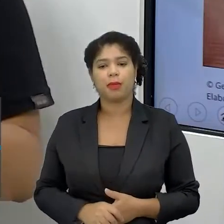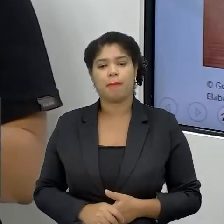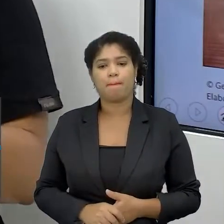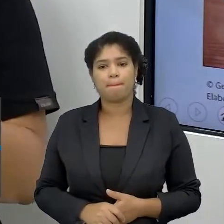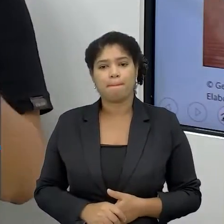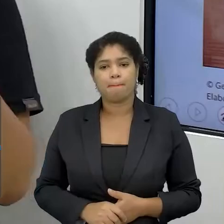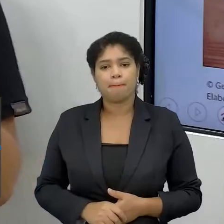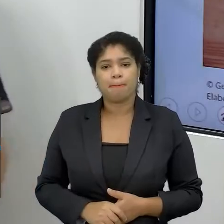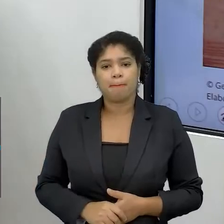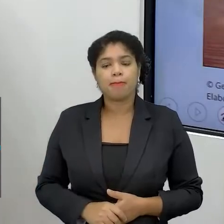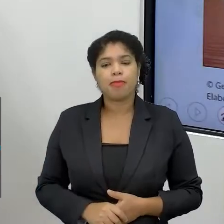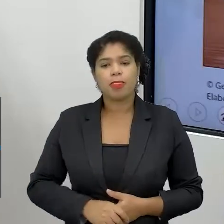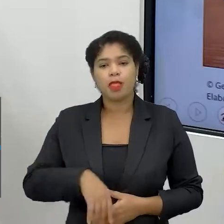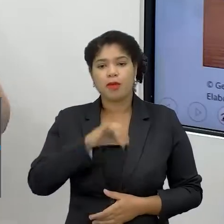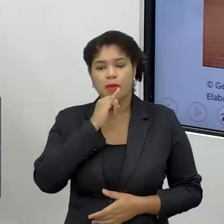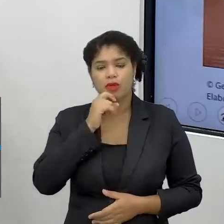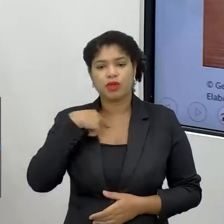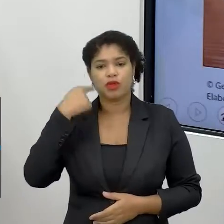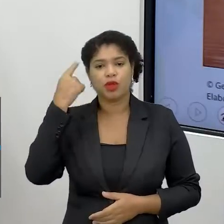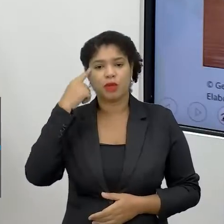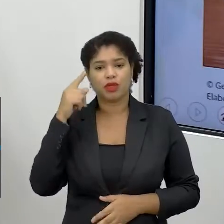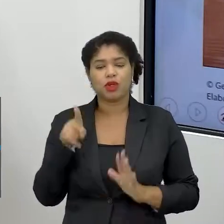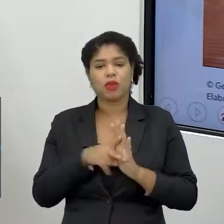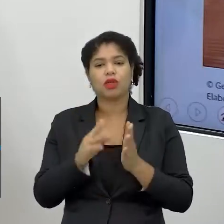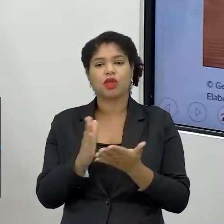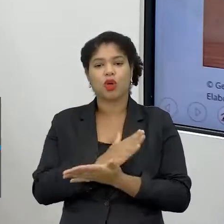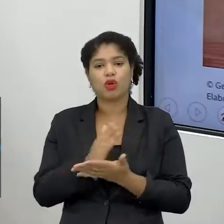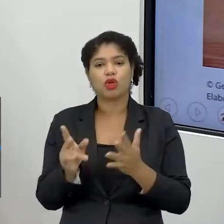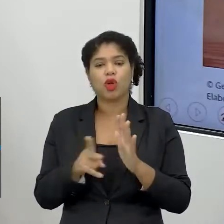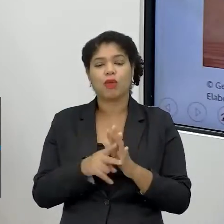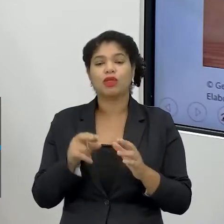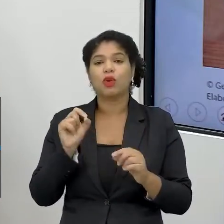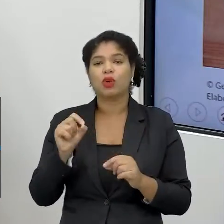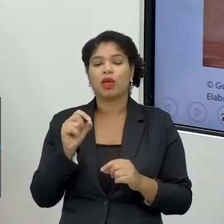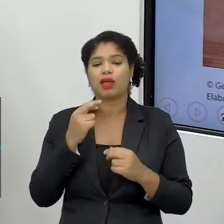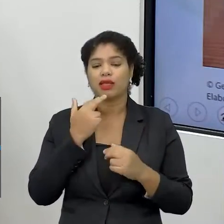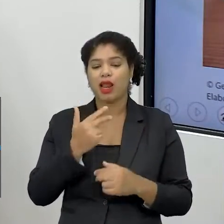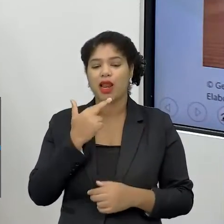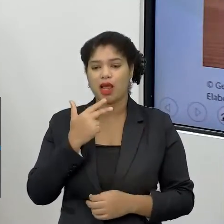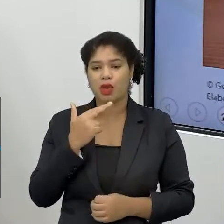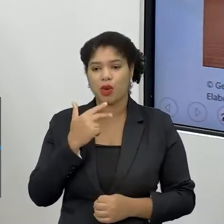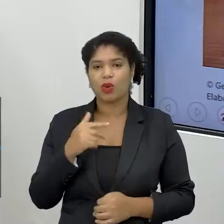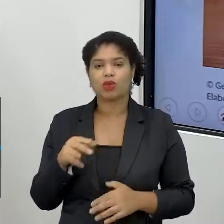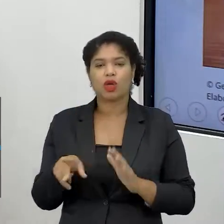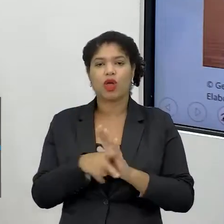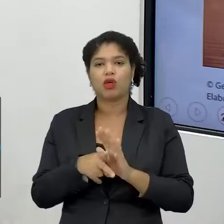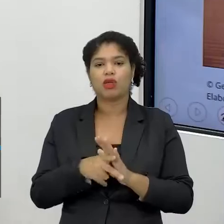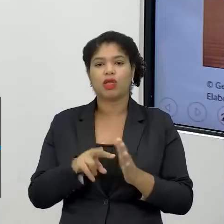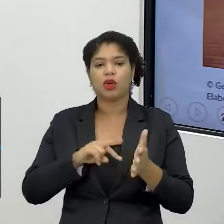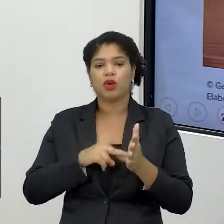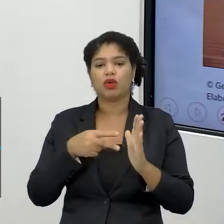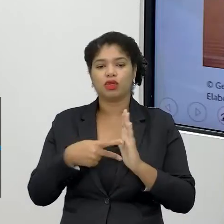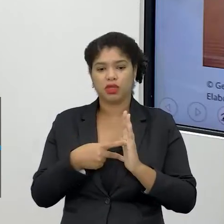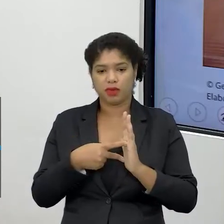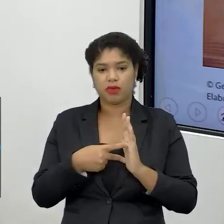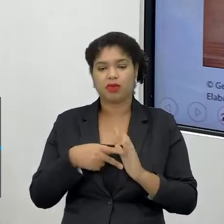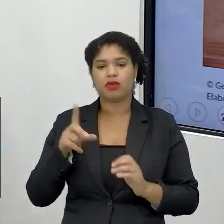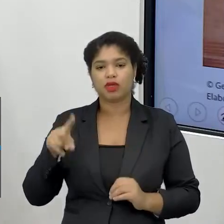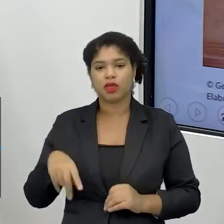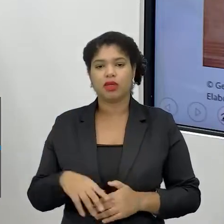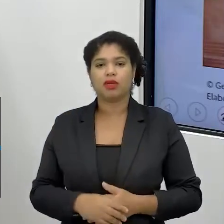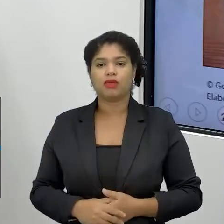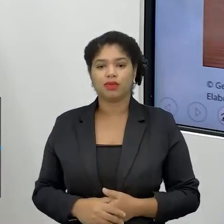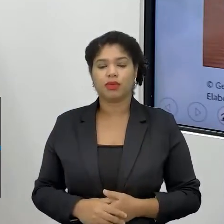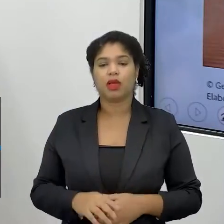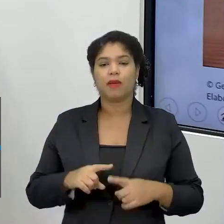coisa que quando a gente pensa nesses aspectos da língua, né, é que esses significados, eles